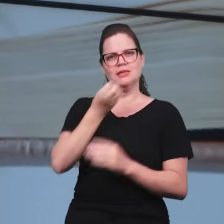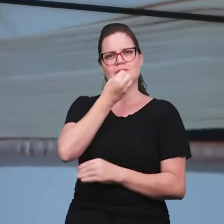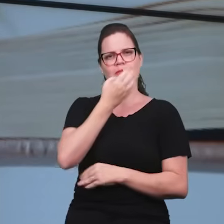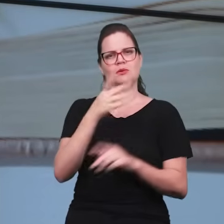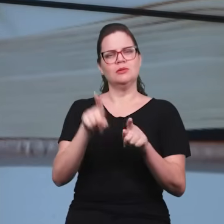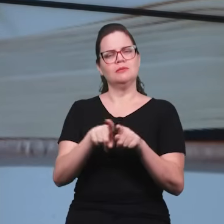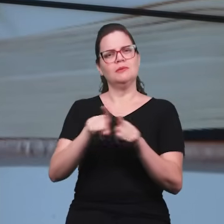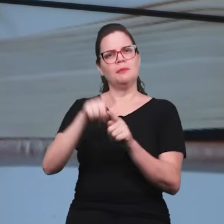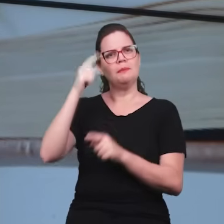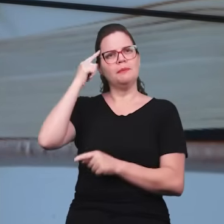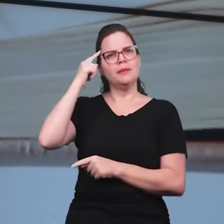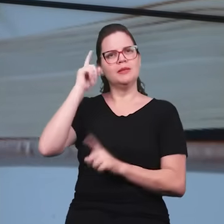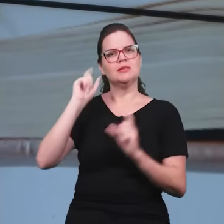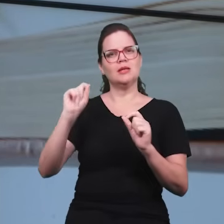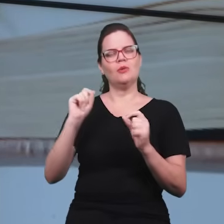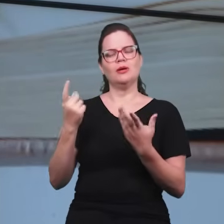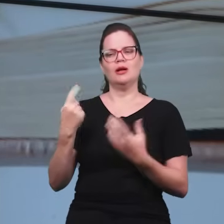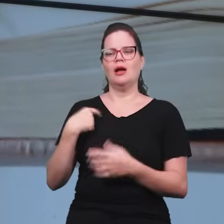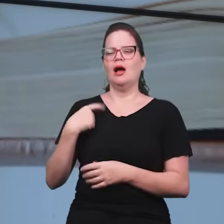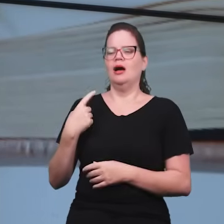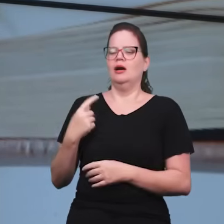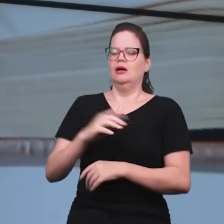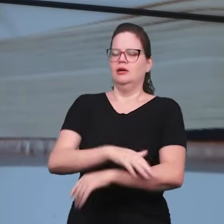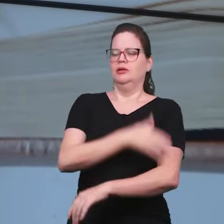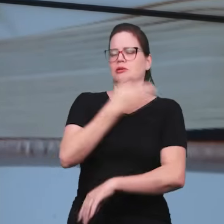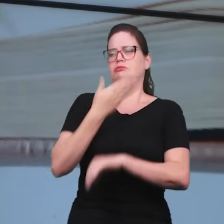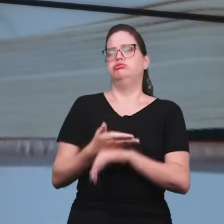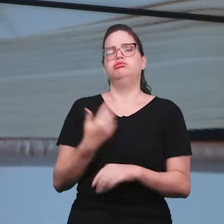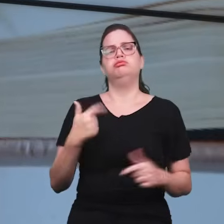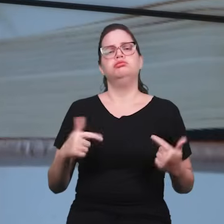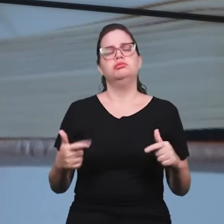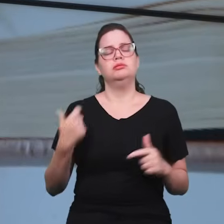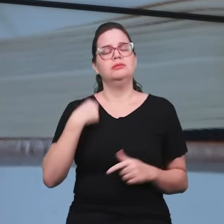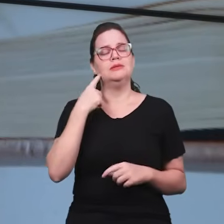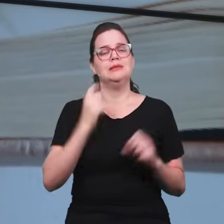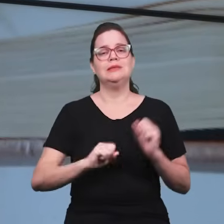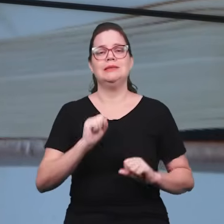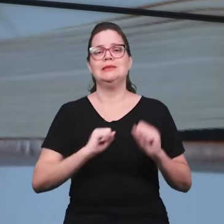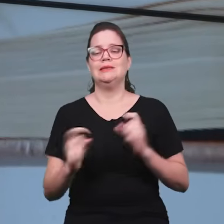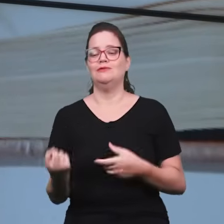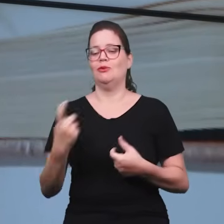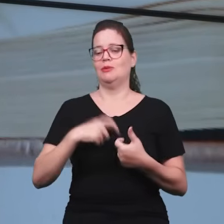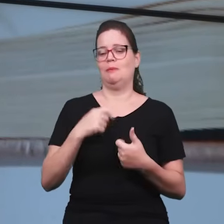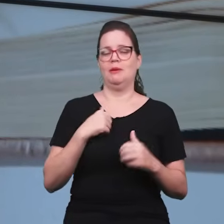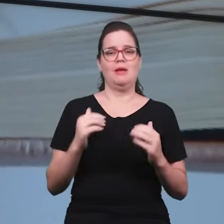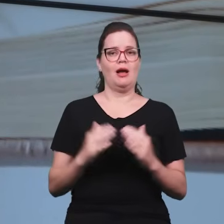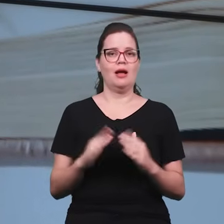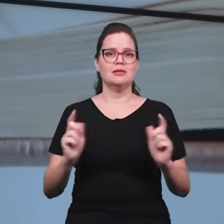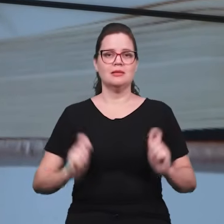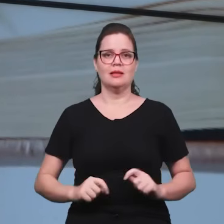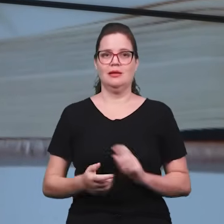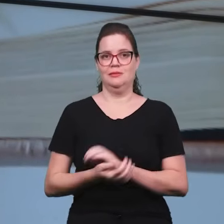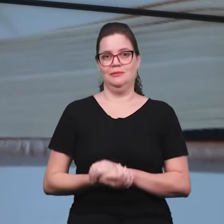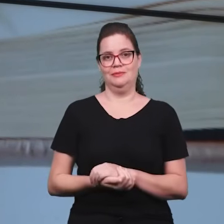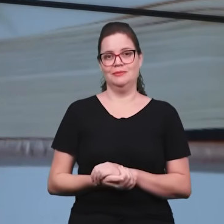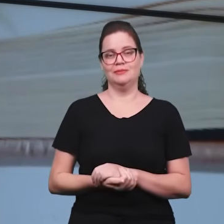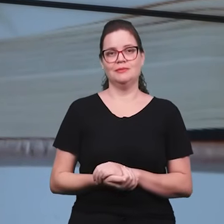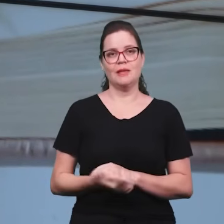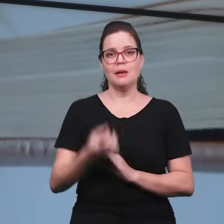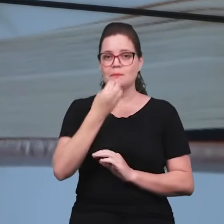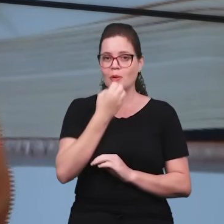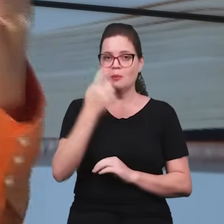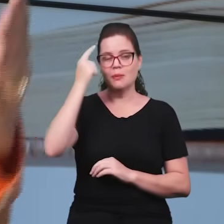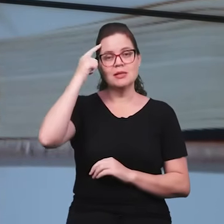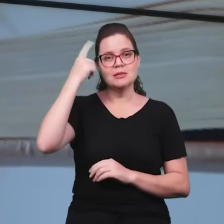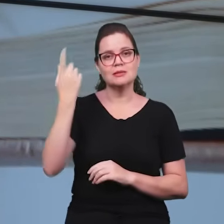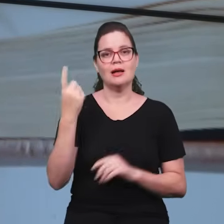a gente pensar que no final da tarde, depois de um dia de trabalho, nós vamos voltar para dentro de casa. Ou então,